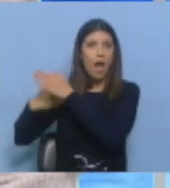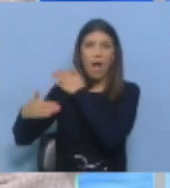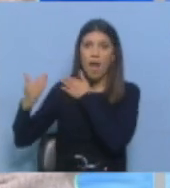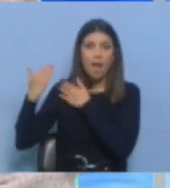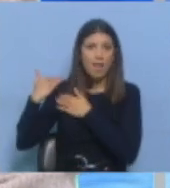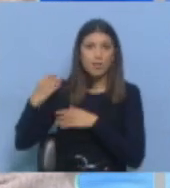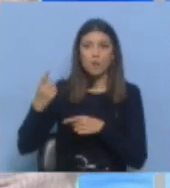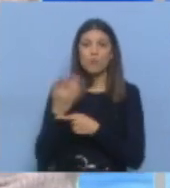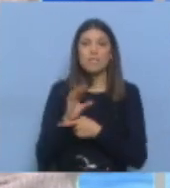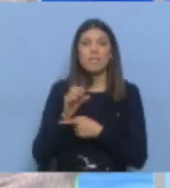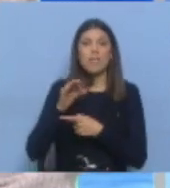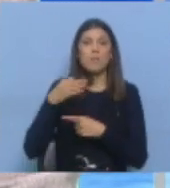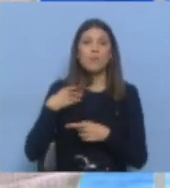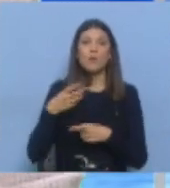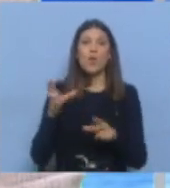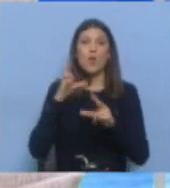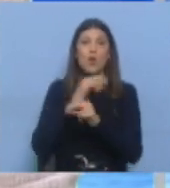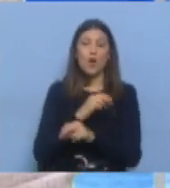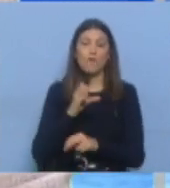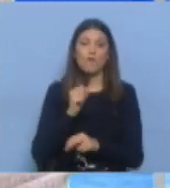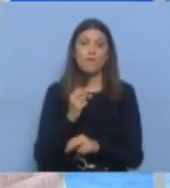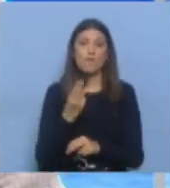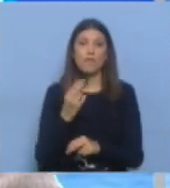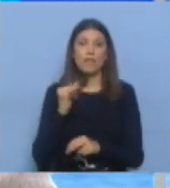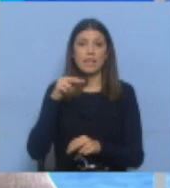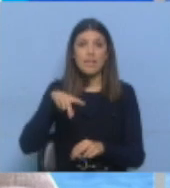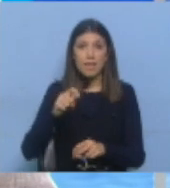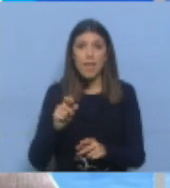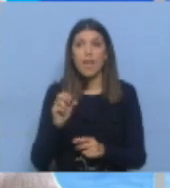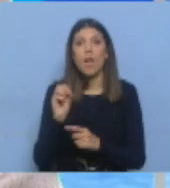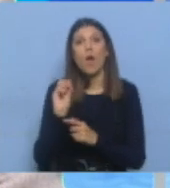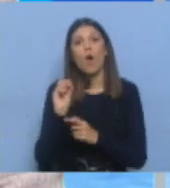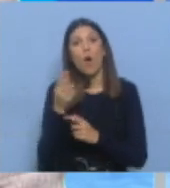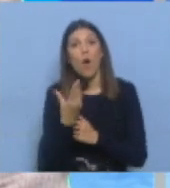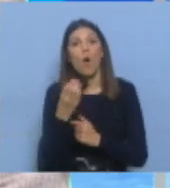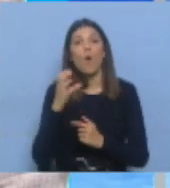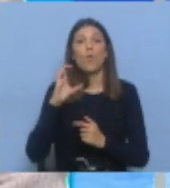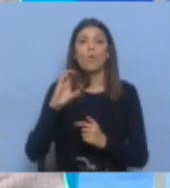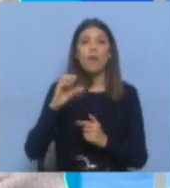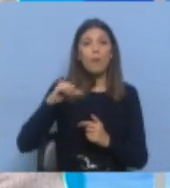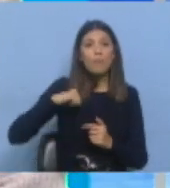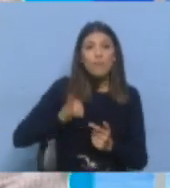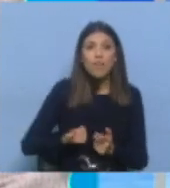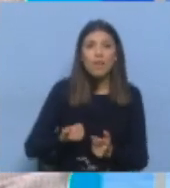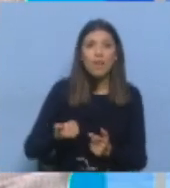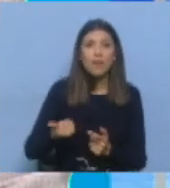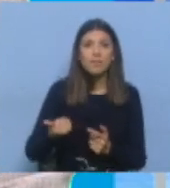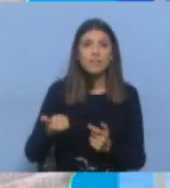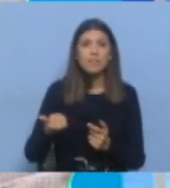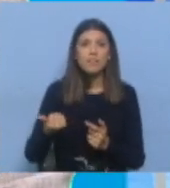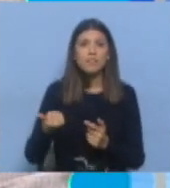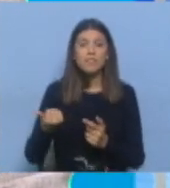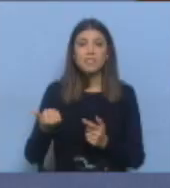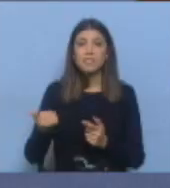Papua Nova Guiné, para dar um exemplo assim mais diferente. Cabo Verde também. Cabo Verde, felizmente, também, apesar de tudo... É mais católica a Papua